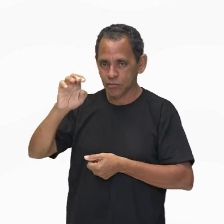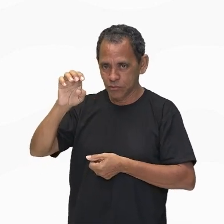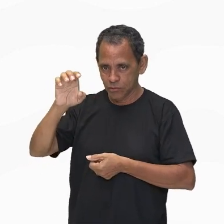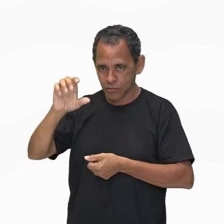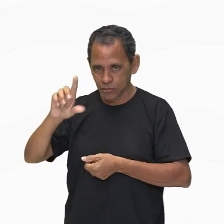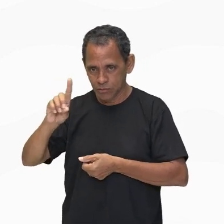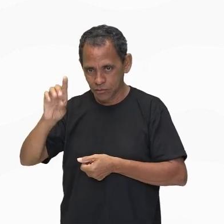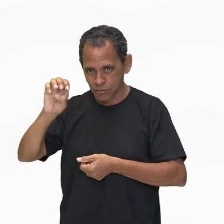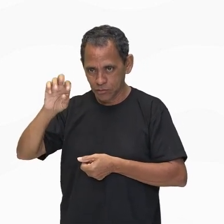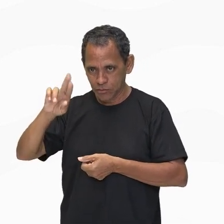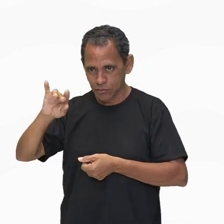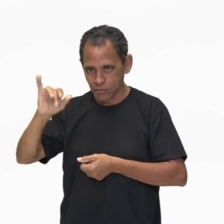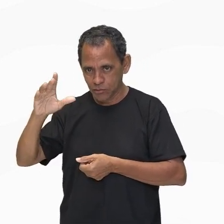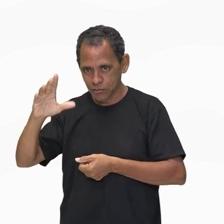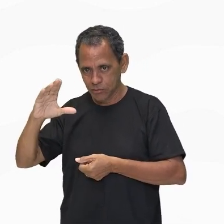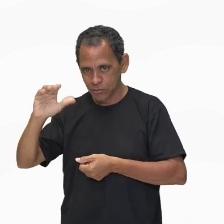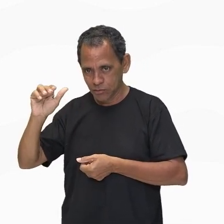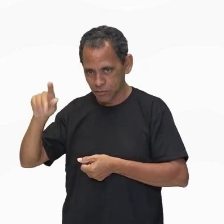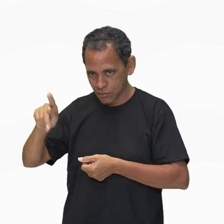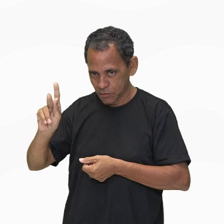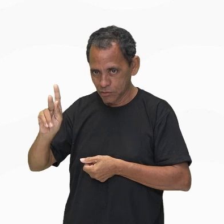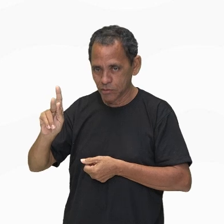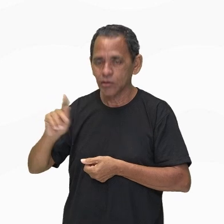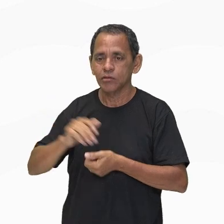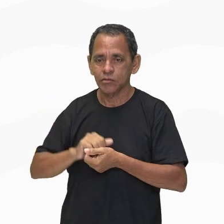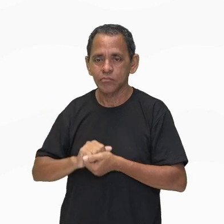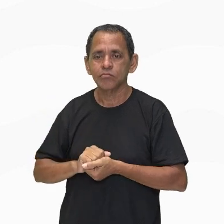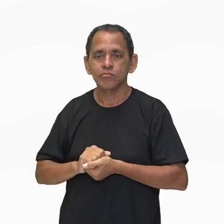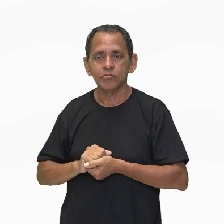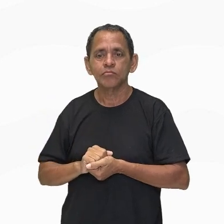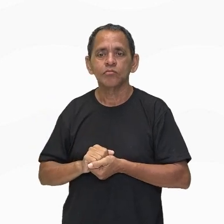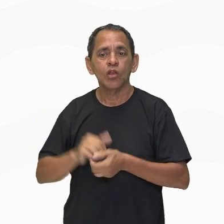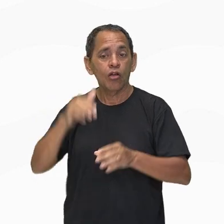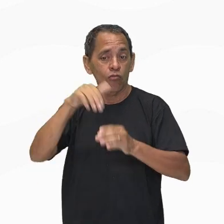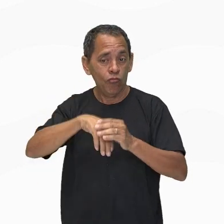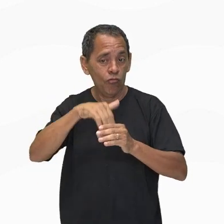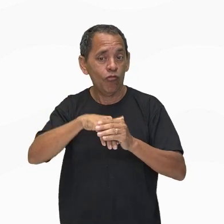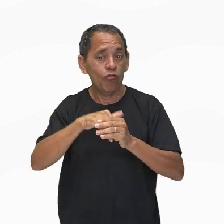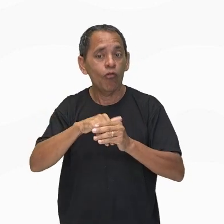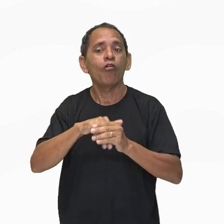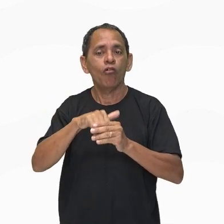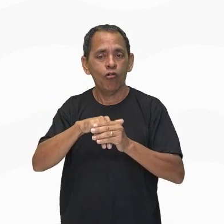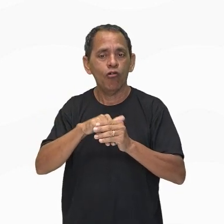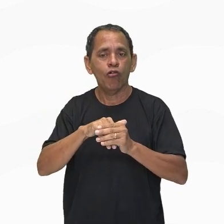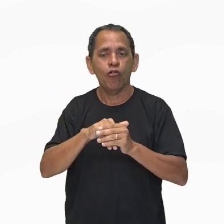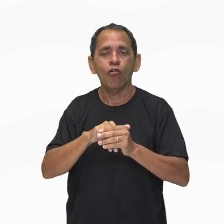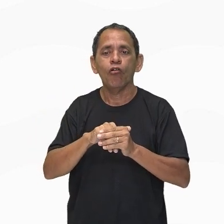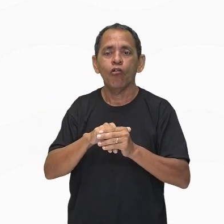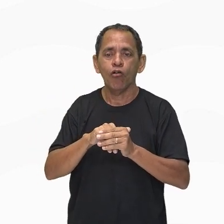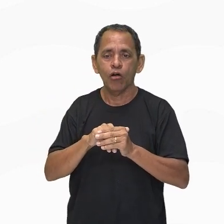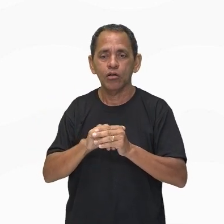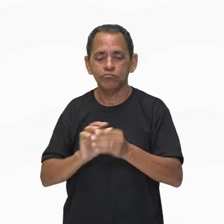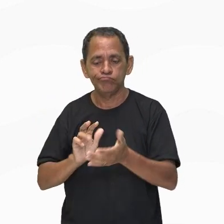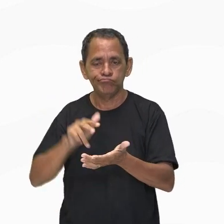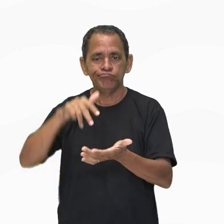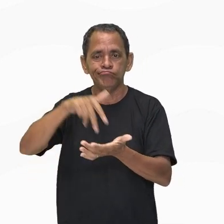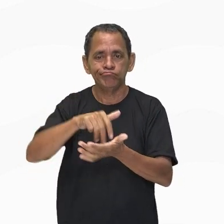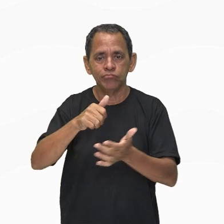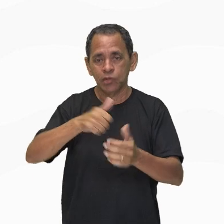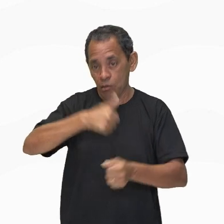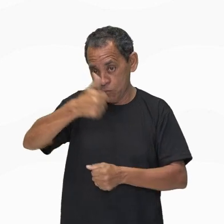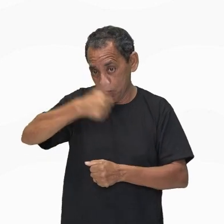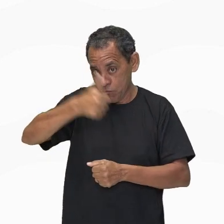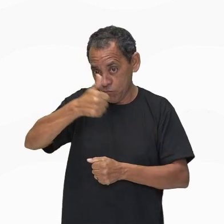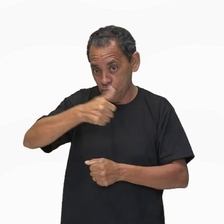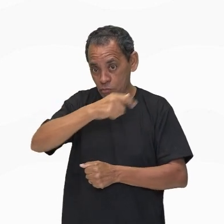Mandela concorreu à presidência da África do Sul, sendo eleito e empossado como o primeiro presidente